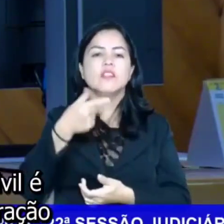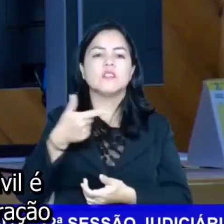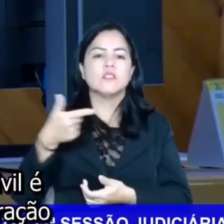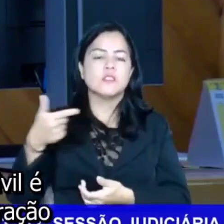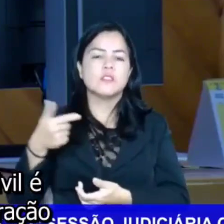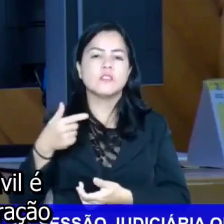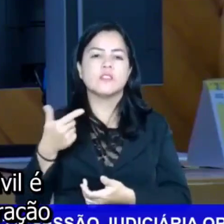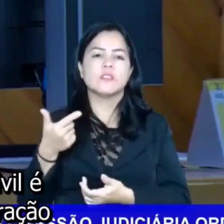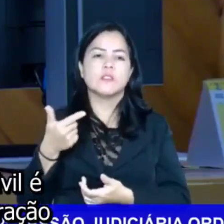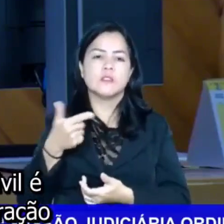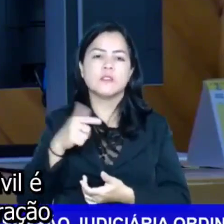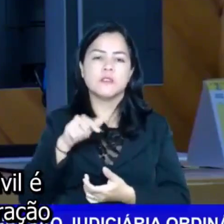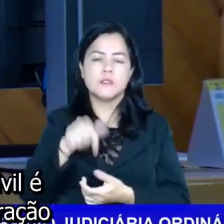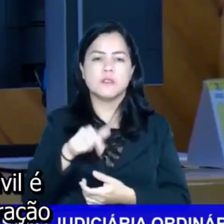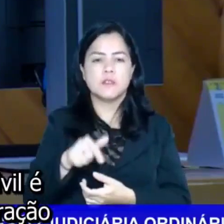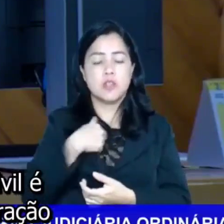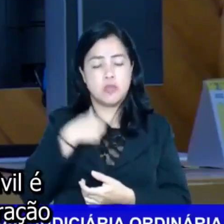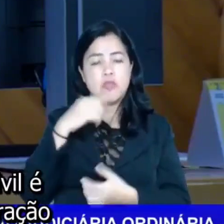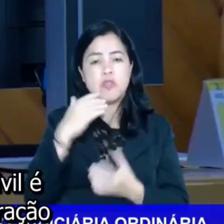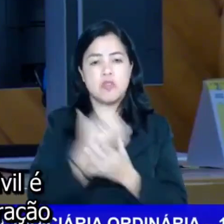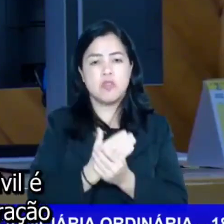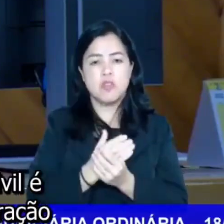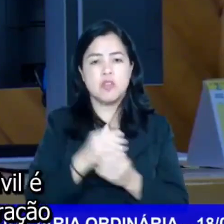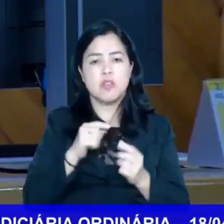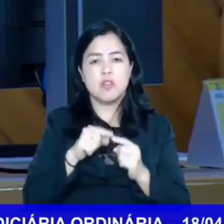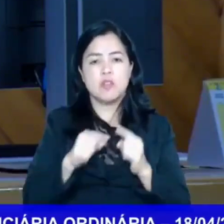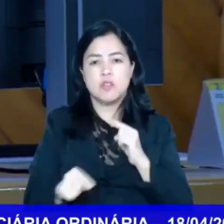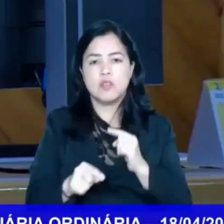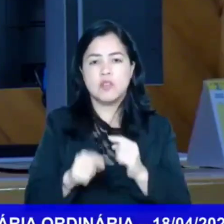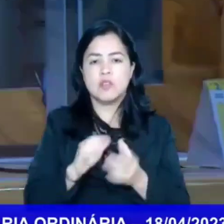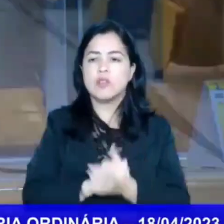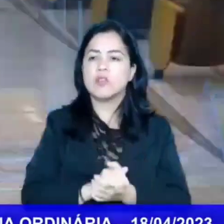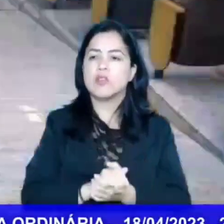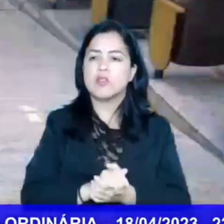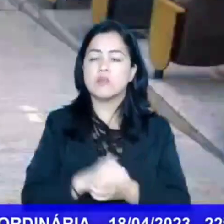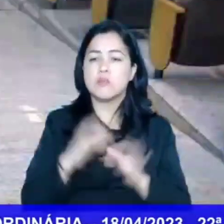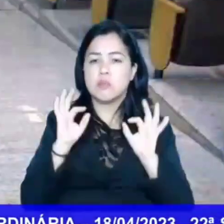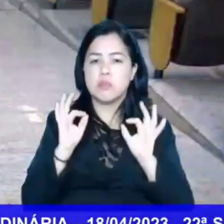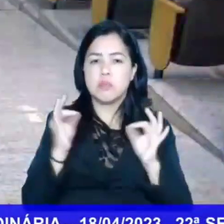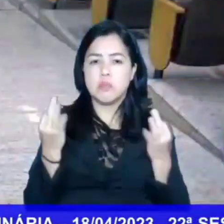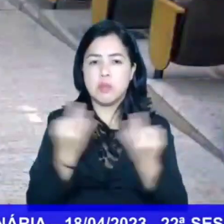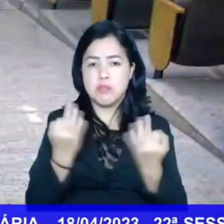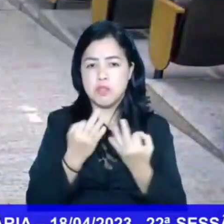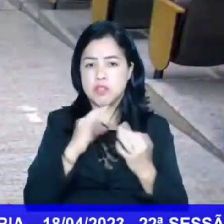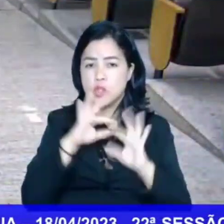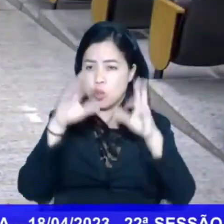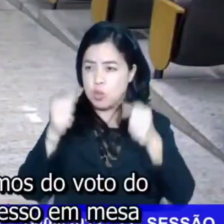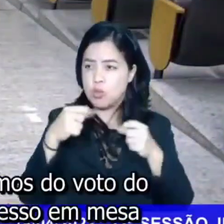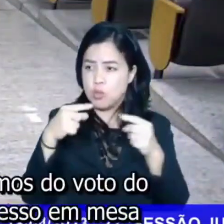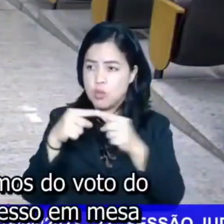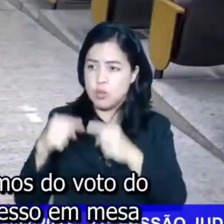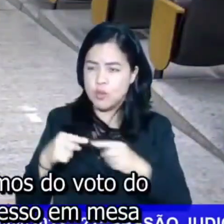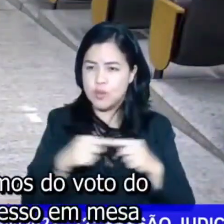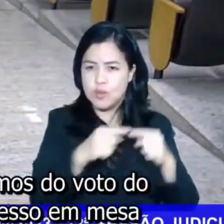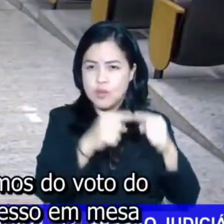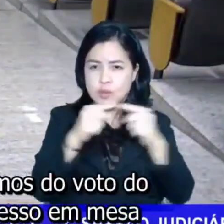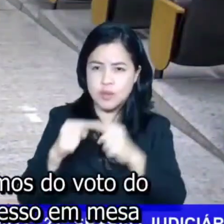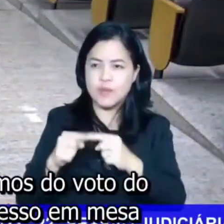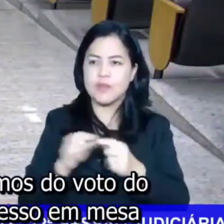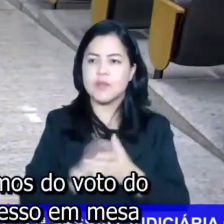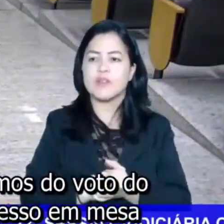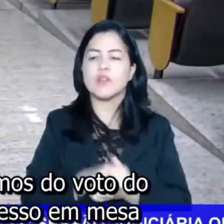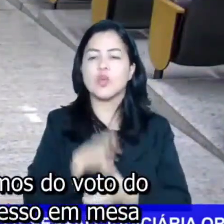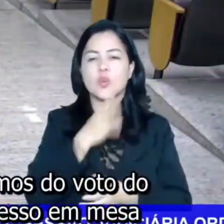Civil, voto pela rejeição do desembargo de declaração. Perfeito. Imagem ampla do plenário. Então, conhecido